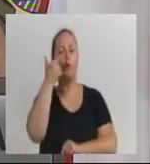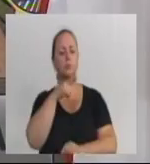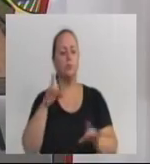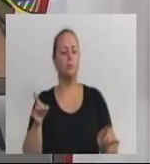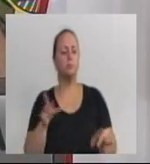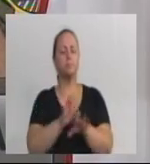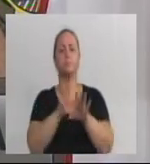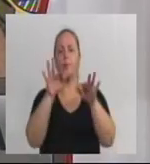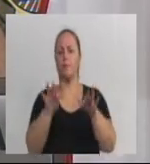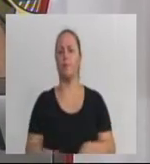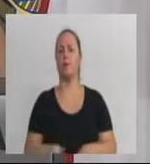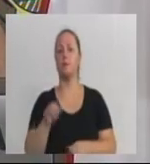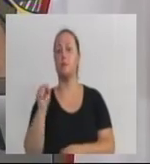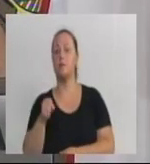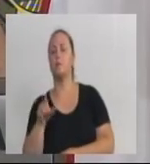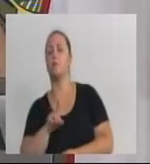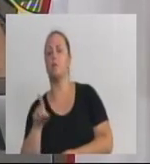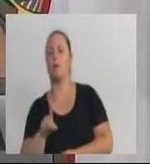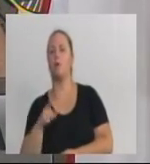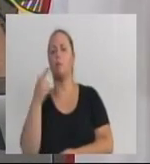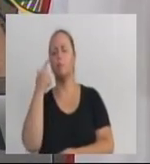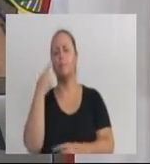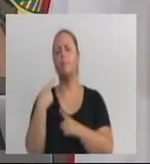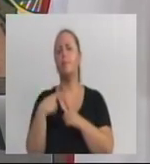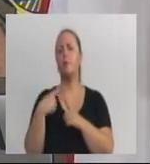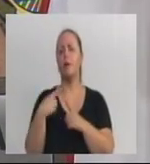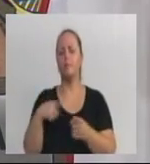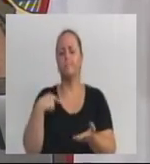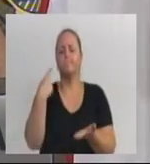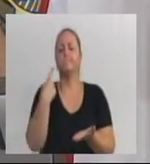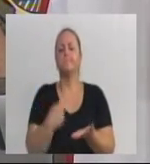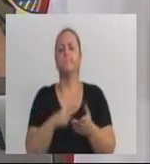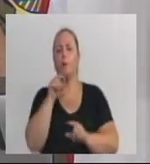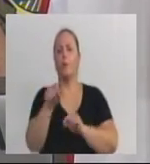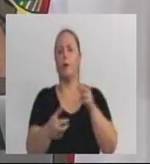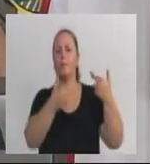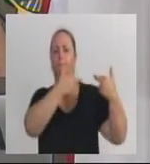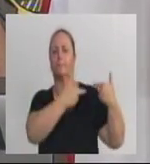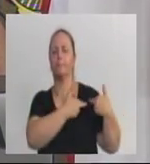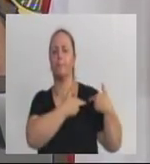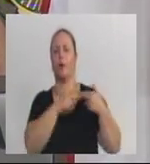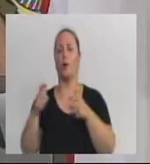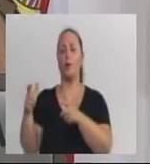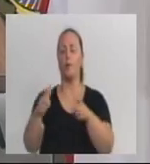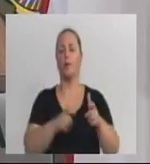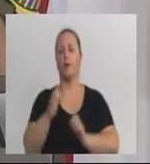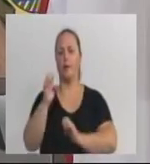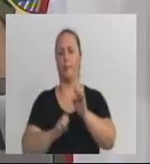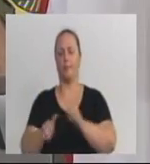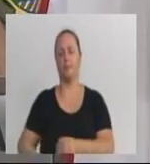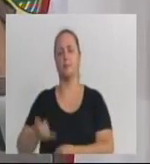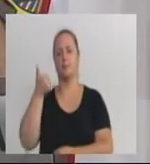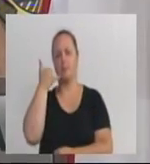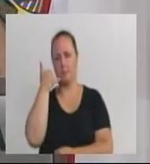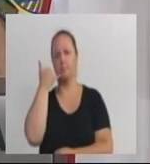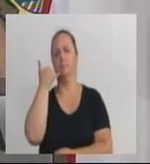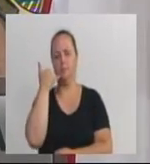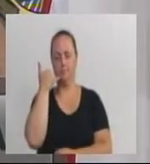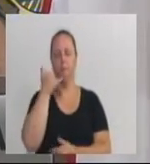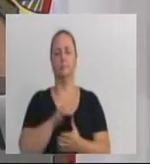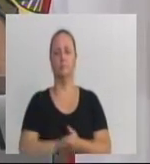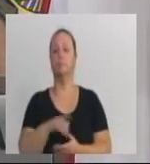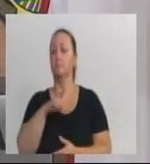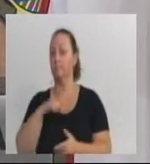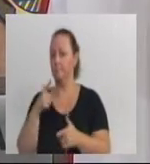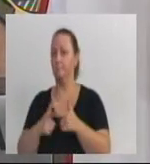com relação aos compromissos das operadoras de telefonia. São diversas regiões com problemas ainda, né, então a gente exige